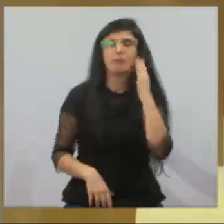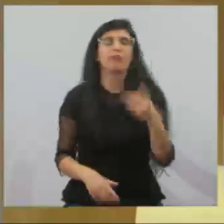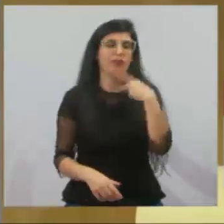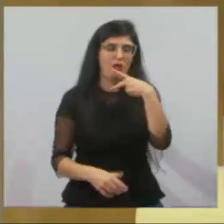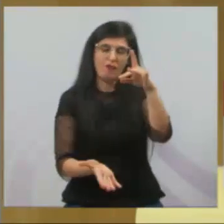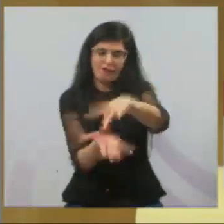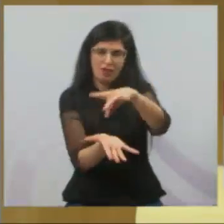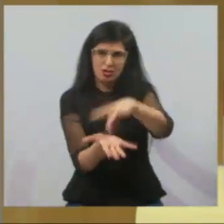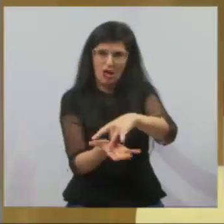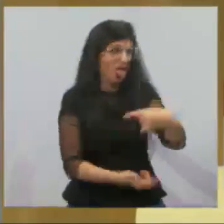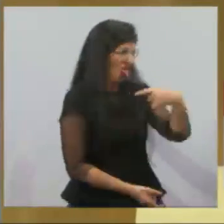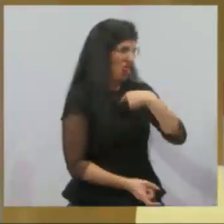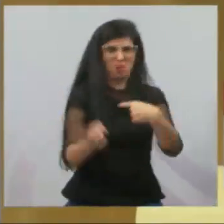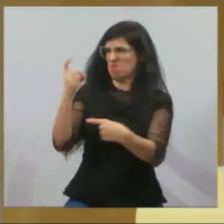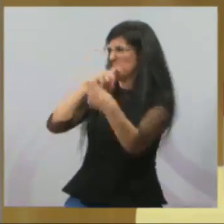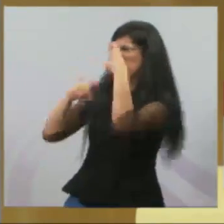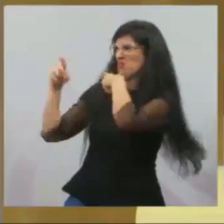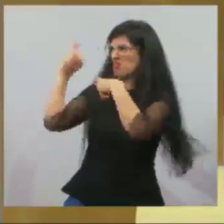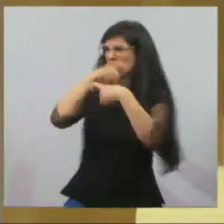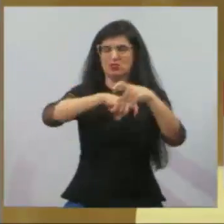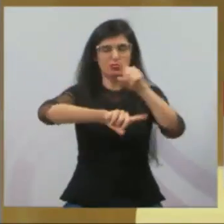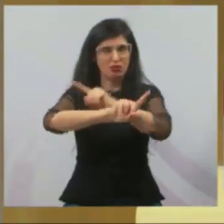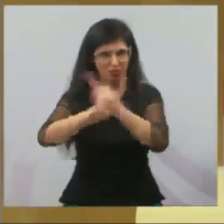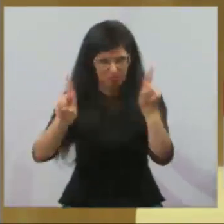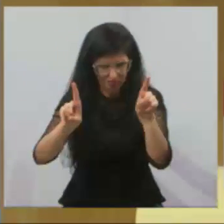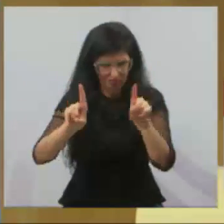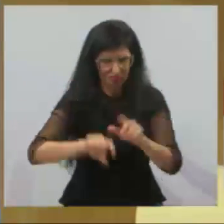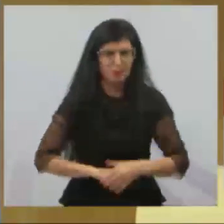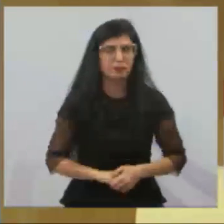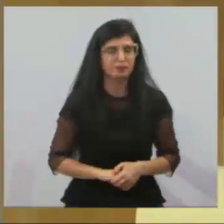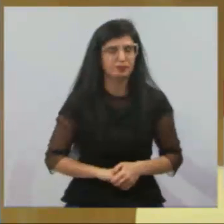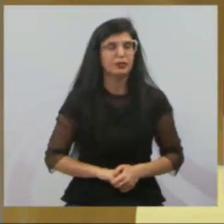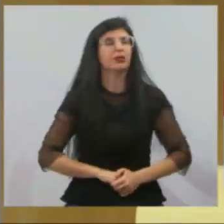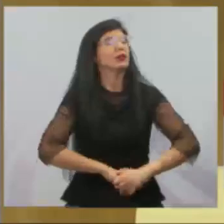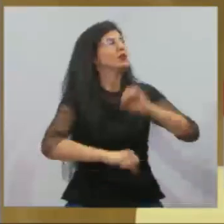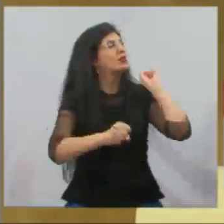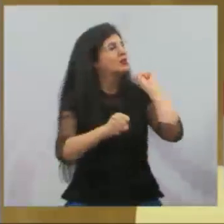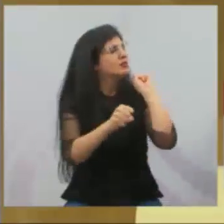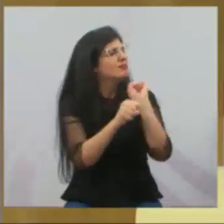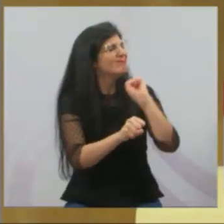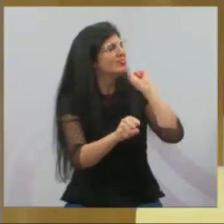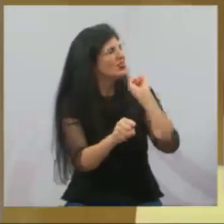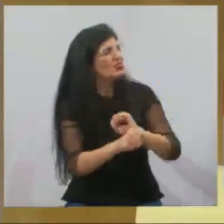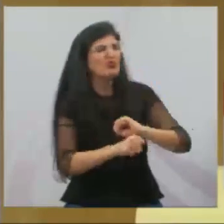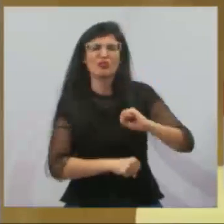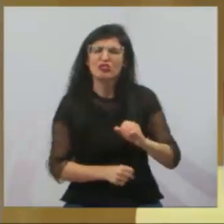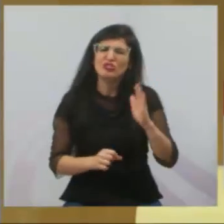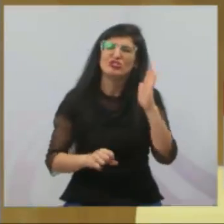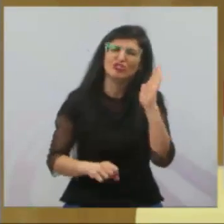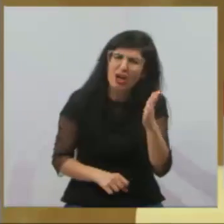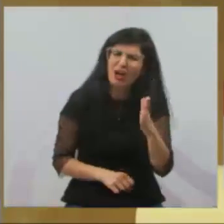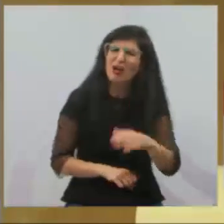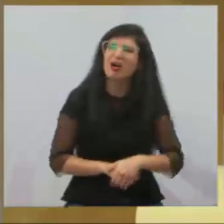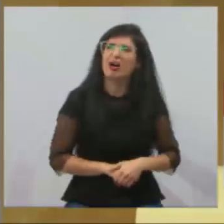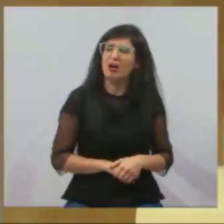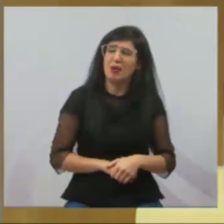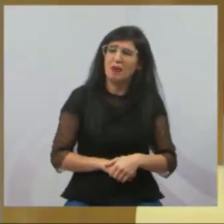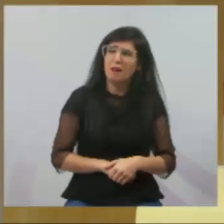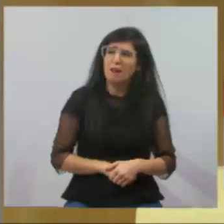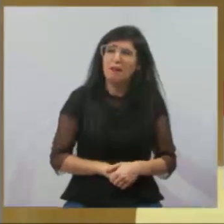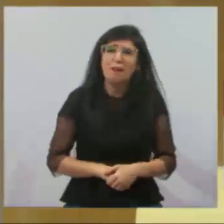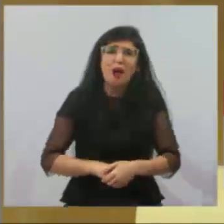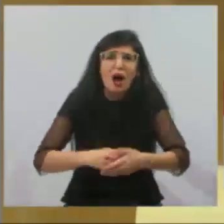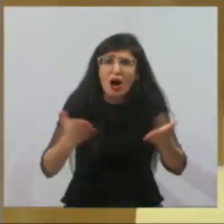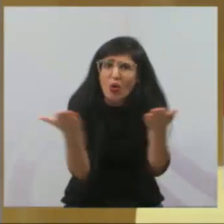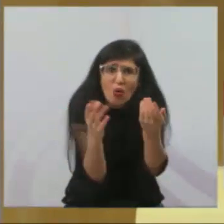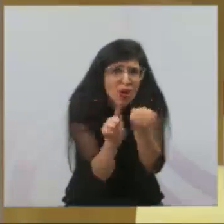aqui, eu não estou mentindo, eu não estou acrescentando nada. Ele esperou até o último momento, esperando que alguma decisão fosse tomada lá